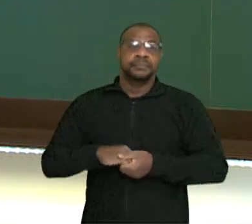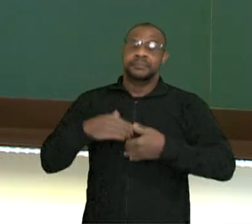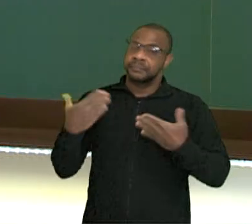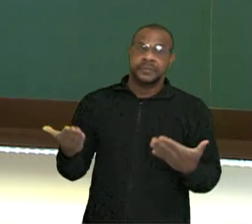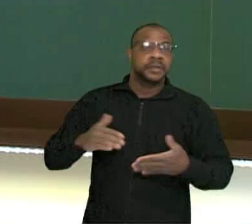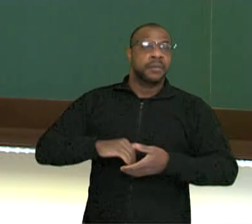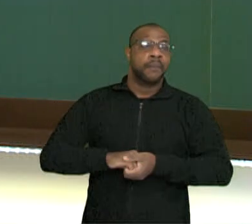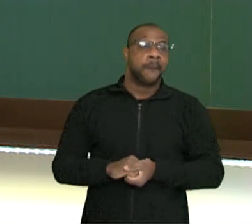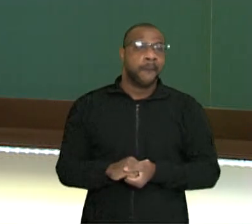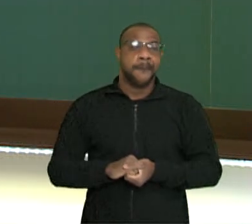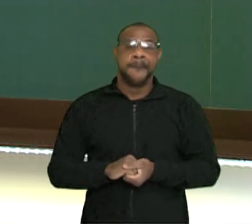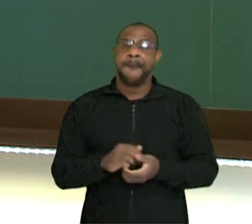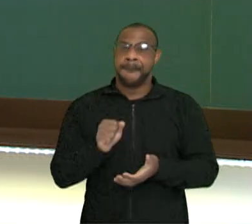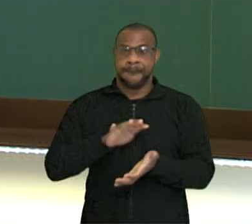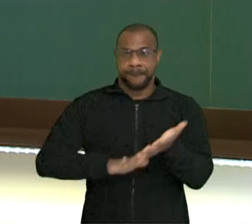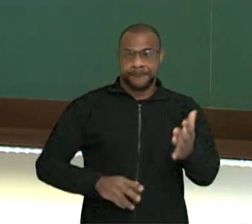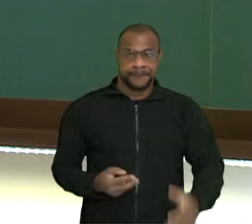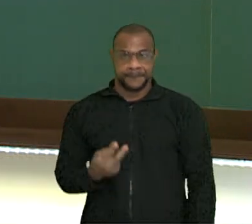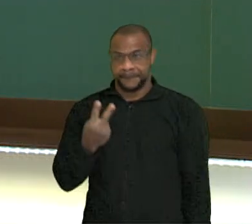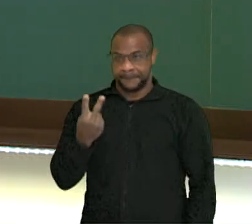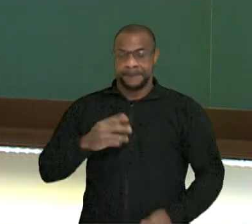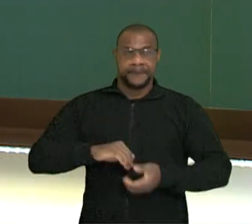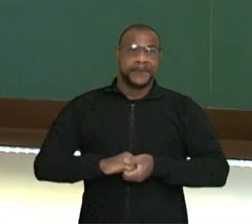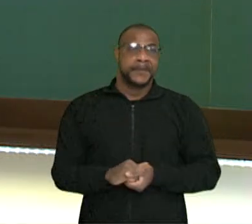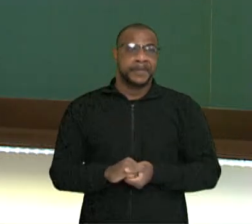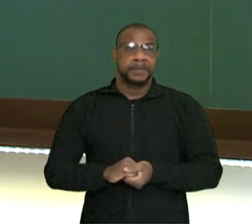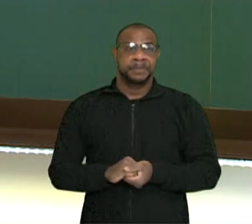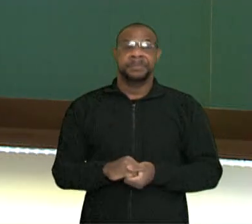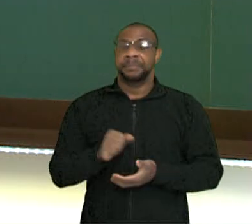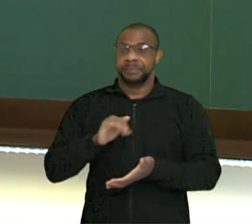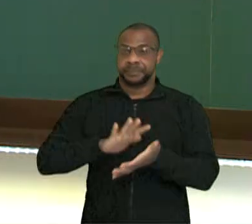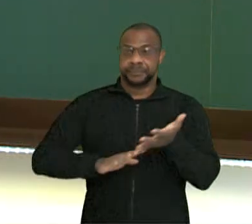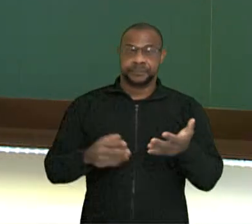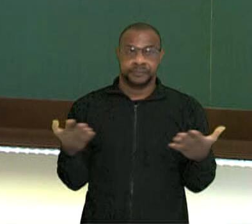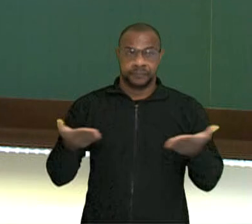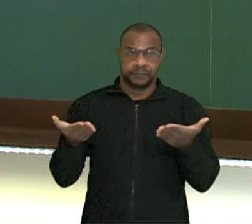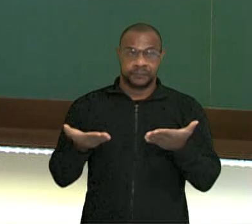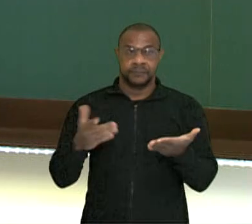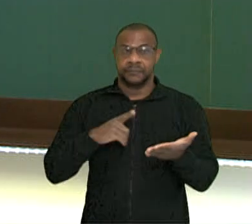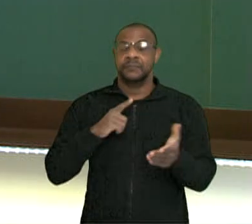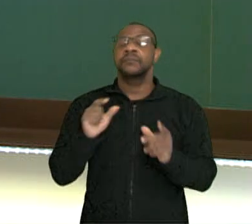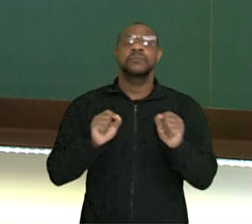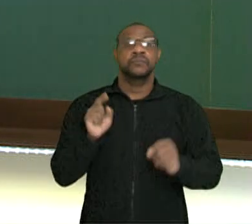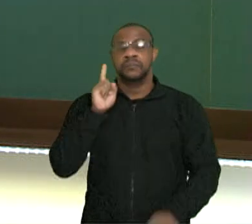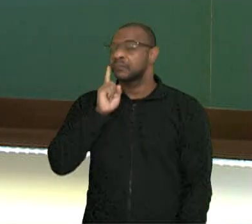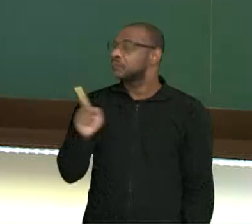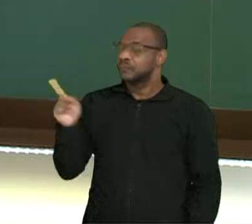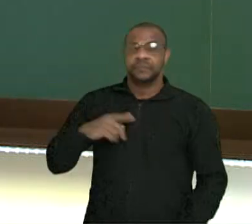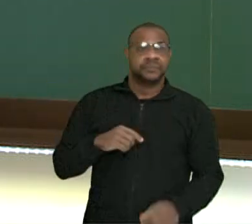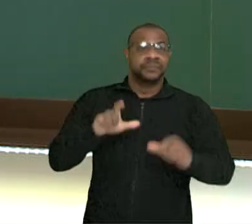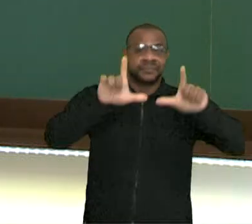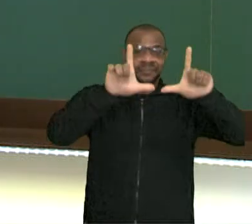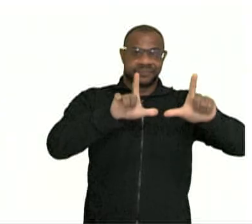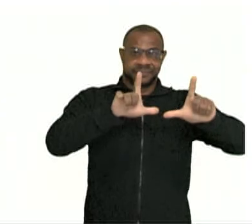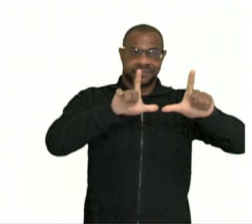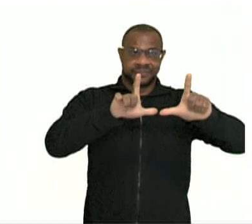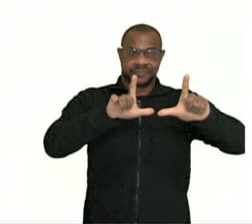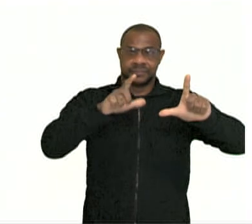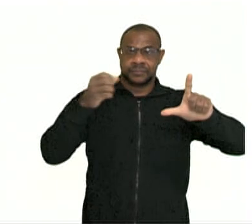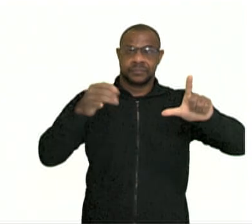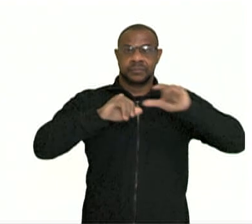isso, vamos para a atividade 2. Na atividade 2, nós temos aqui um novo